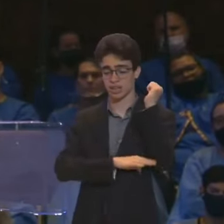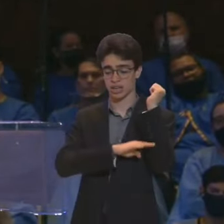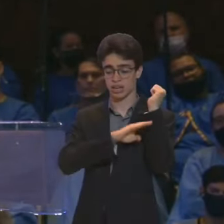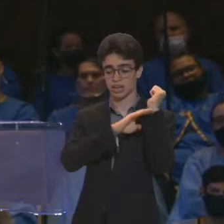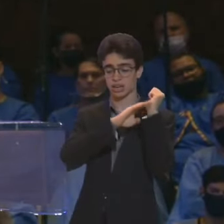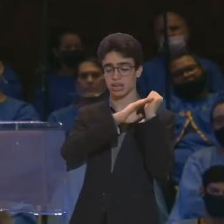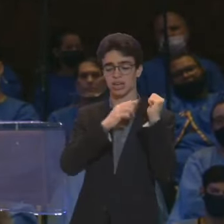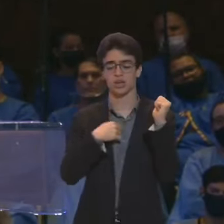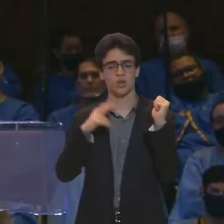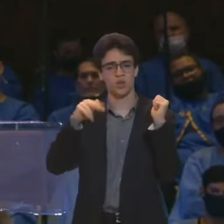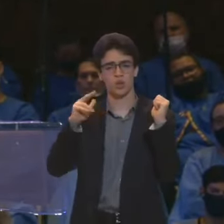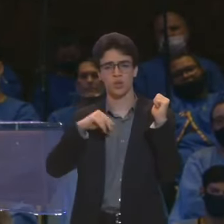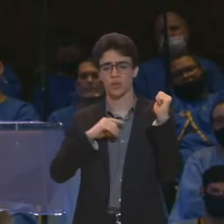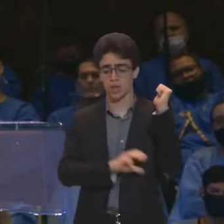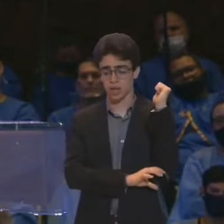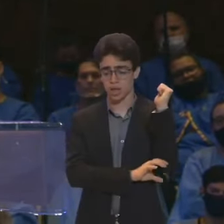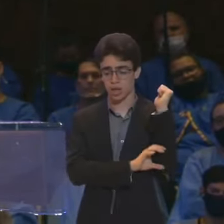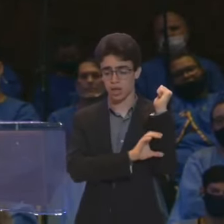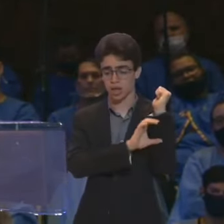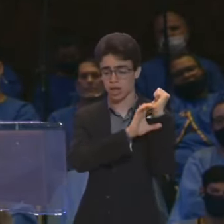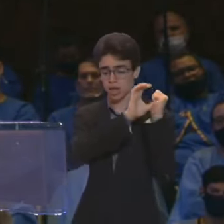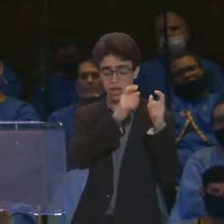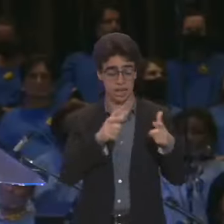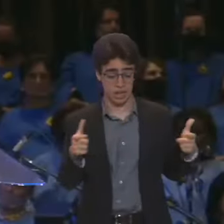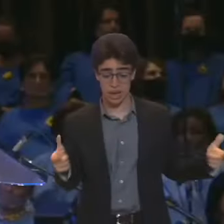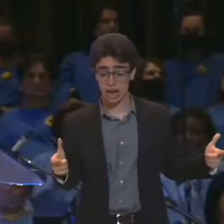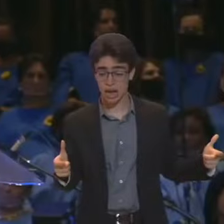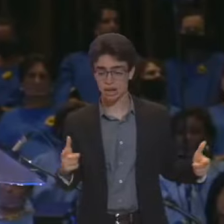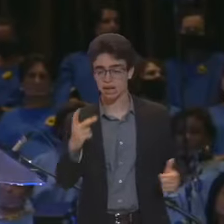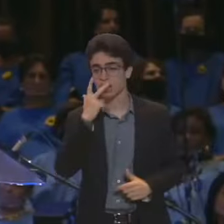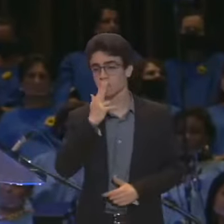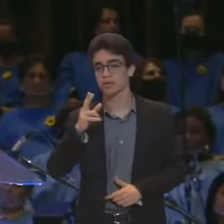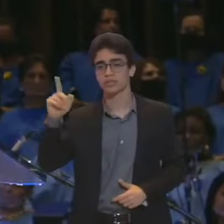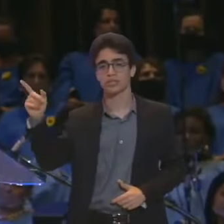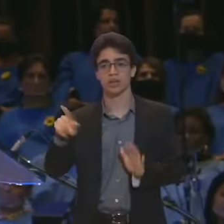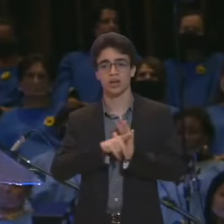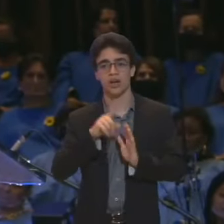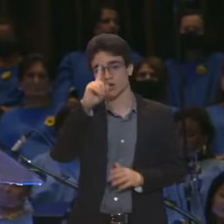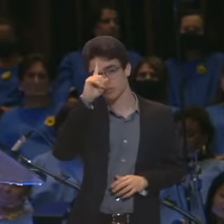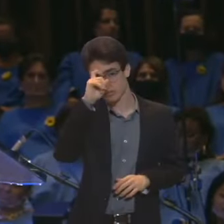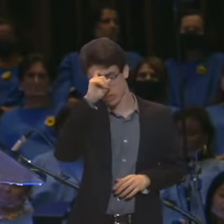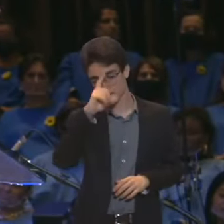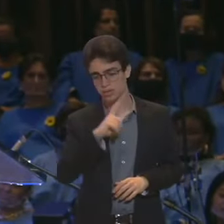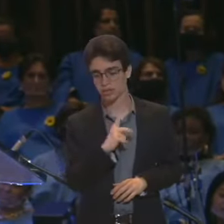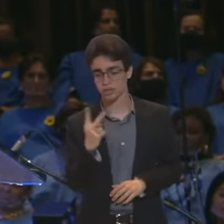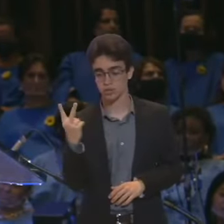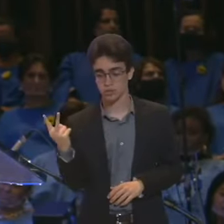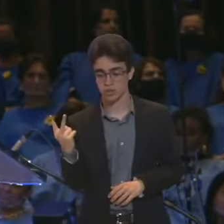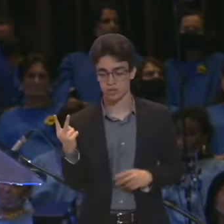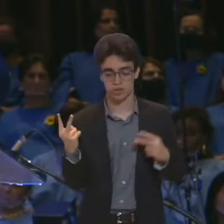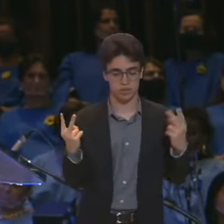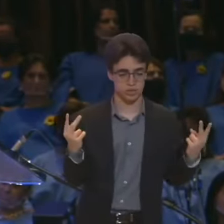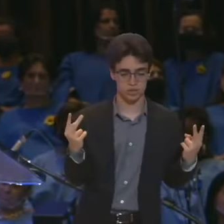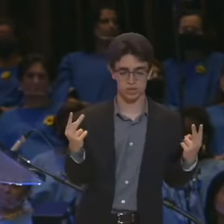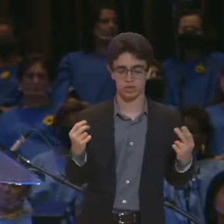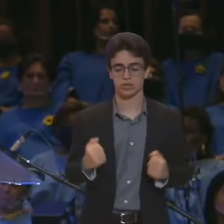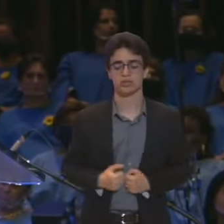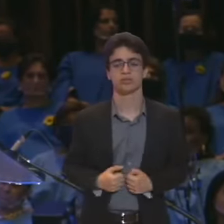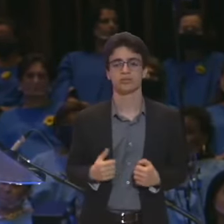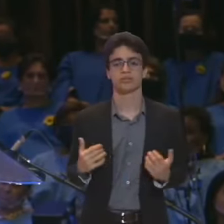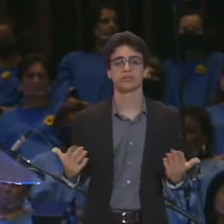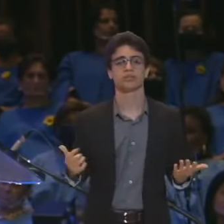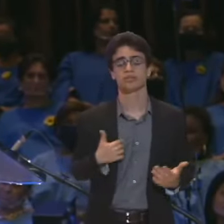num hotel com um elevador com um espaço tão grande, parece elevador de hospital. São dois, assim, de cada lado. E eu